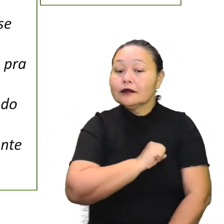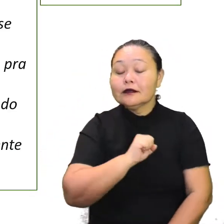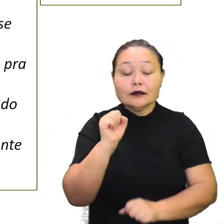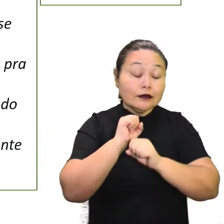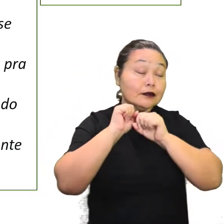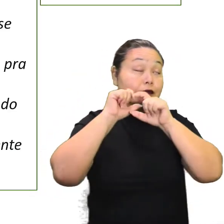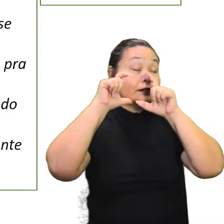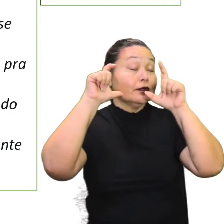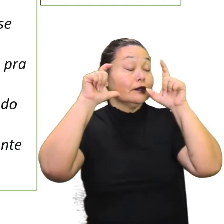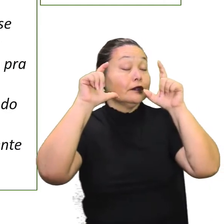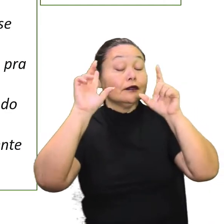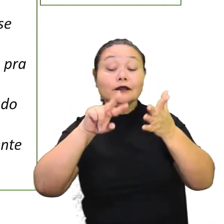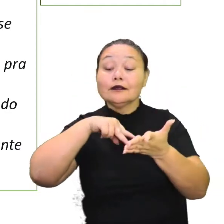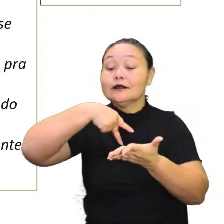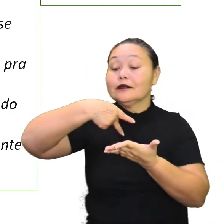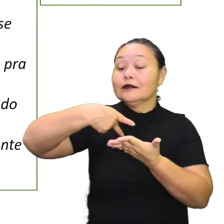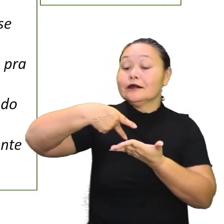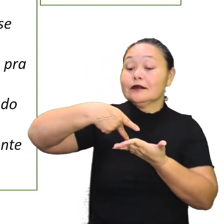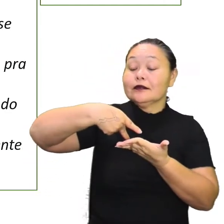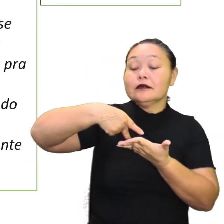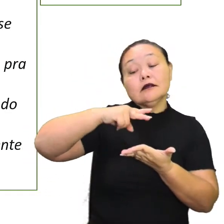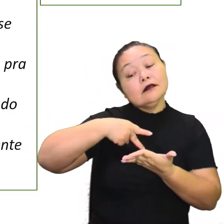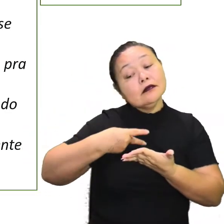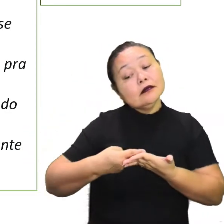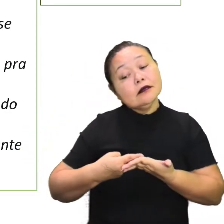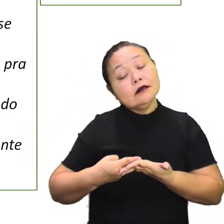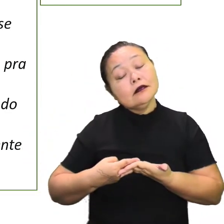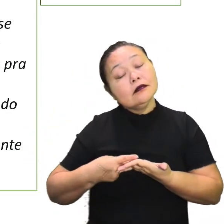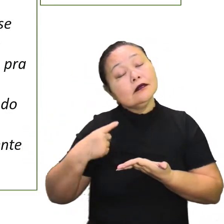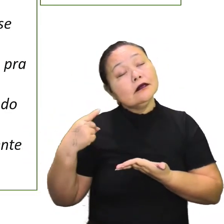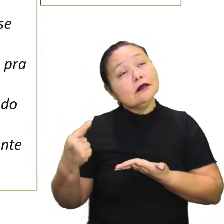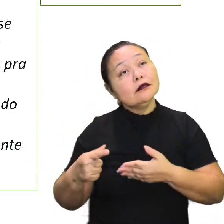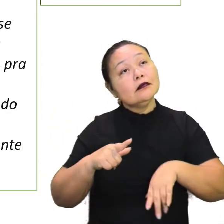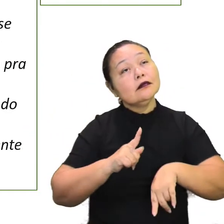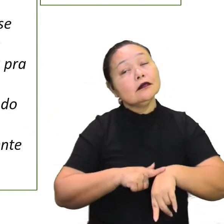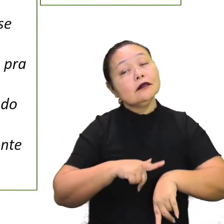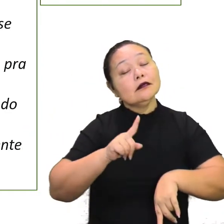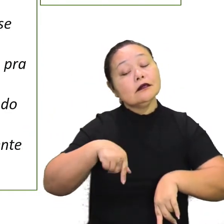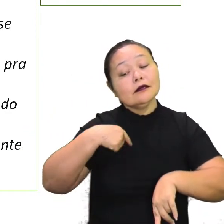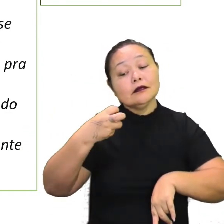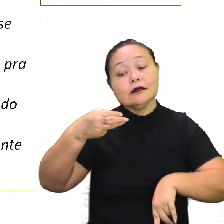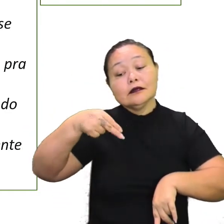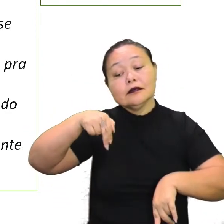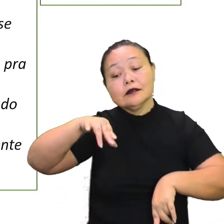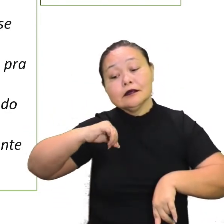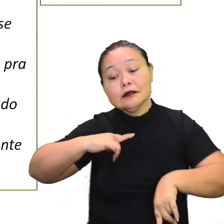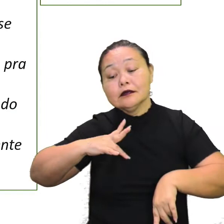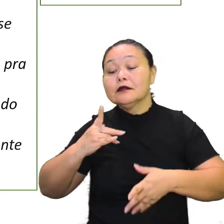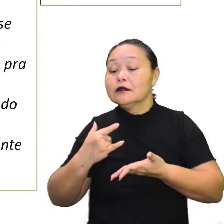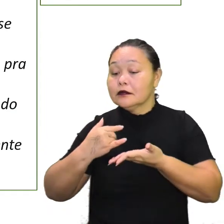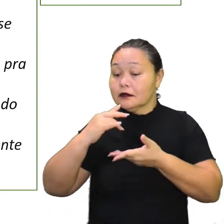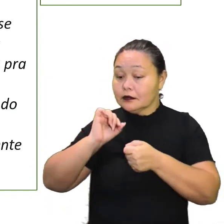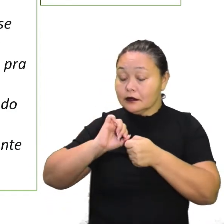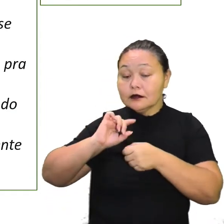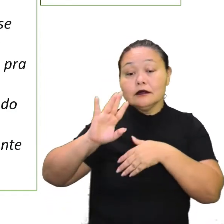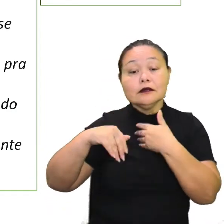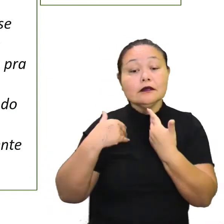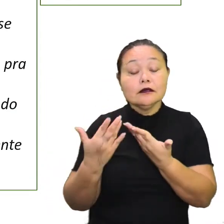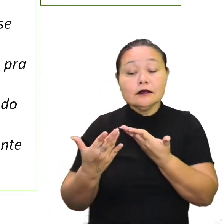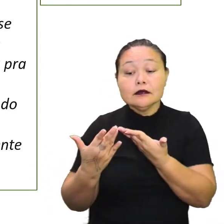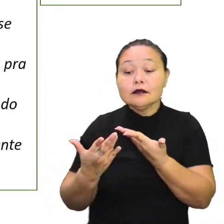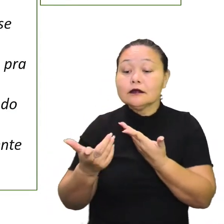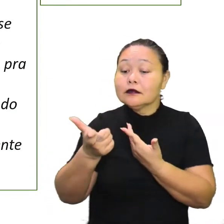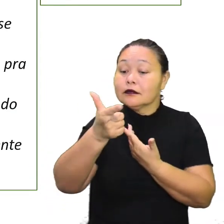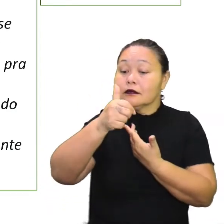os olhos, mas não quis se levantar. Ficou deitado e viu que horas eram, enquanto Mônica tomava o conhaque. Então,